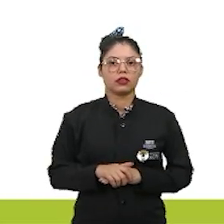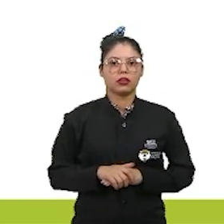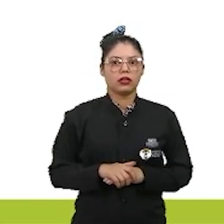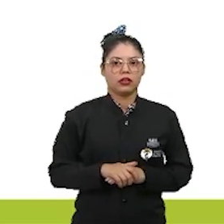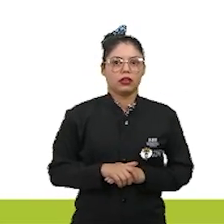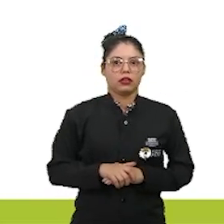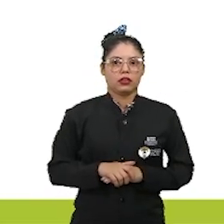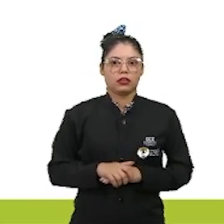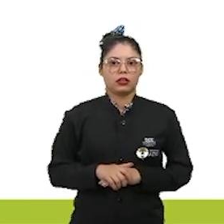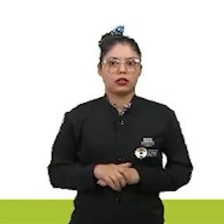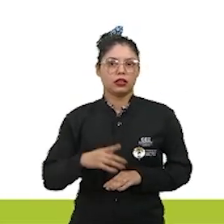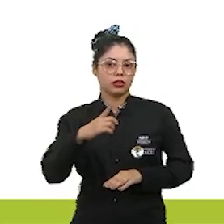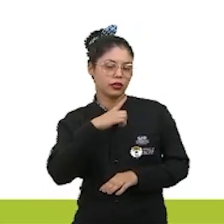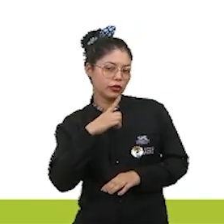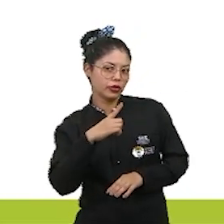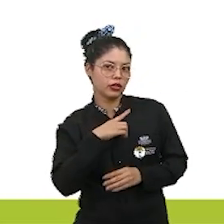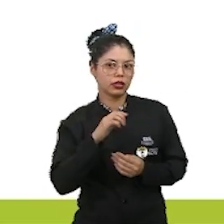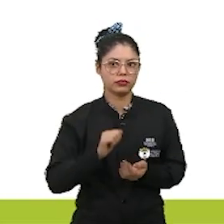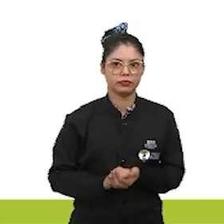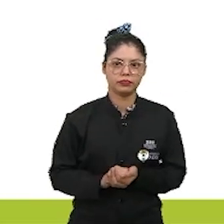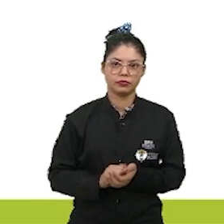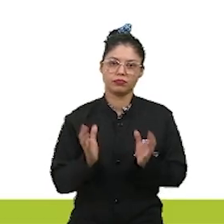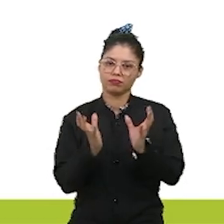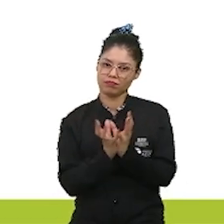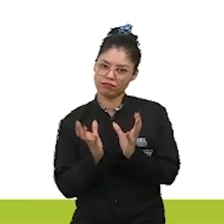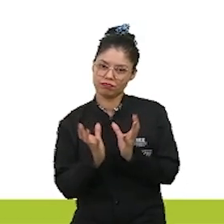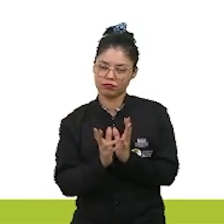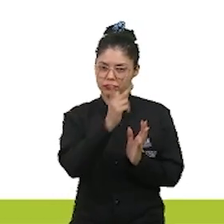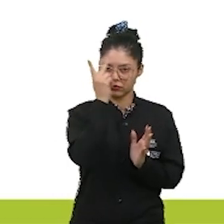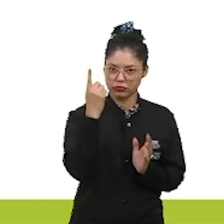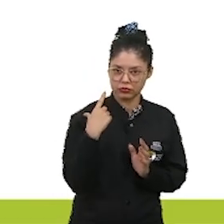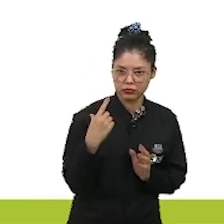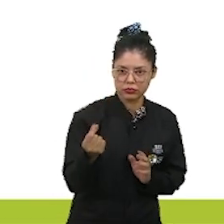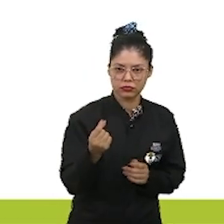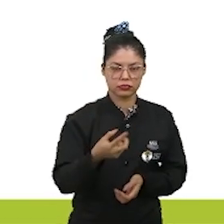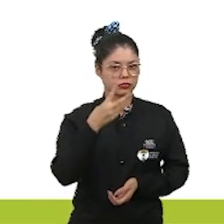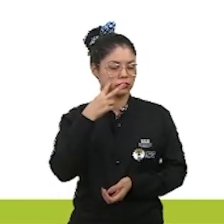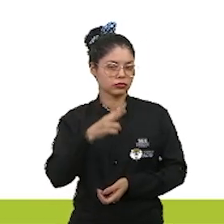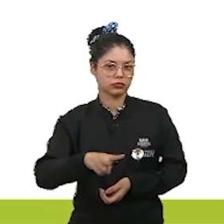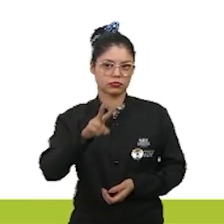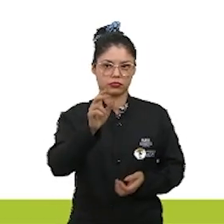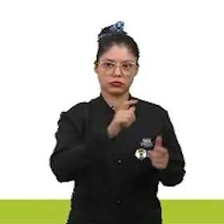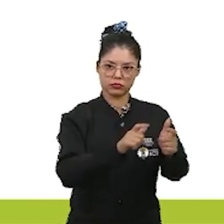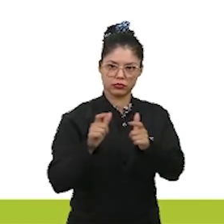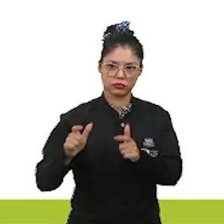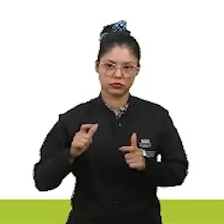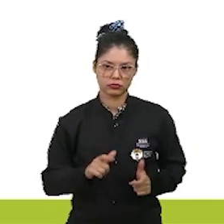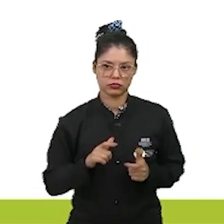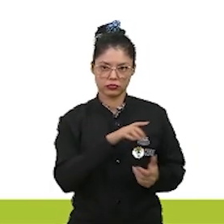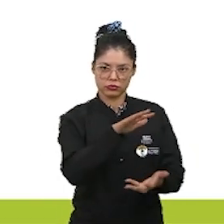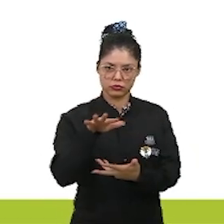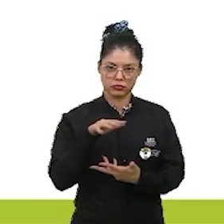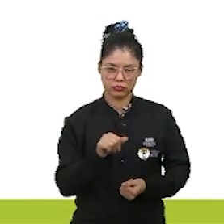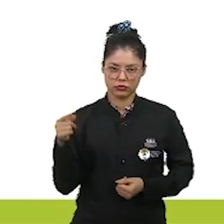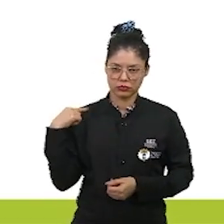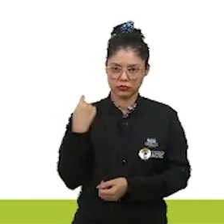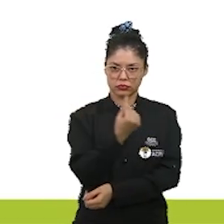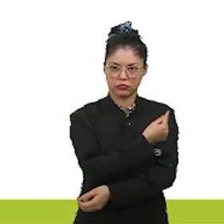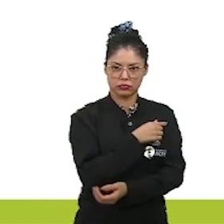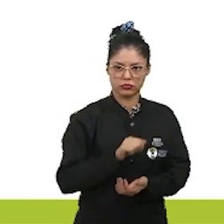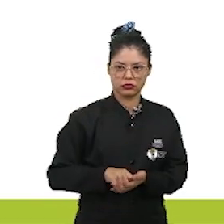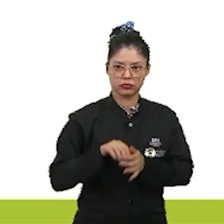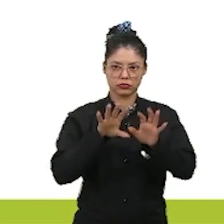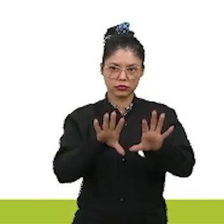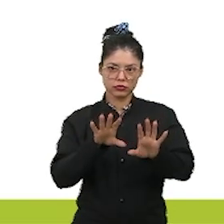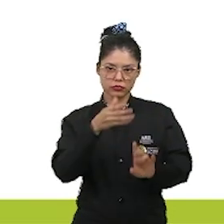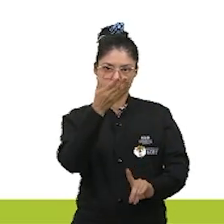Texto 1. Ter um time de refugiados me fez ver que tem lugar no mundo para nós.